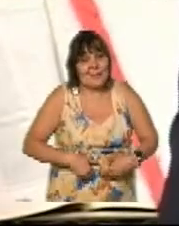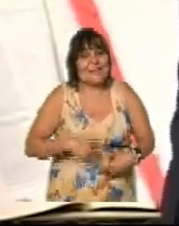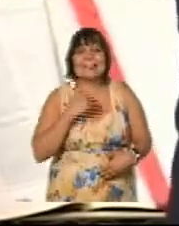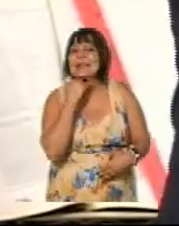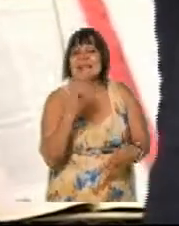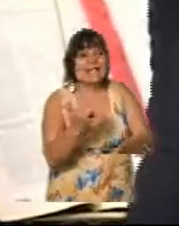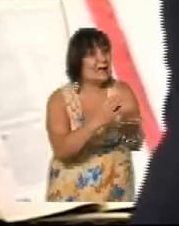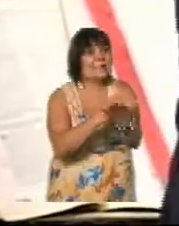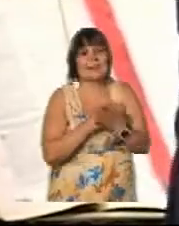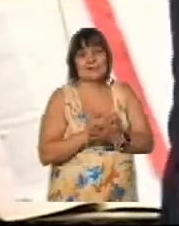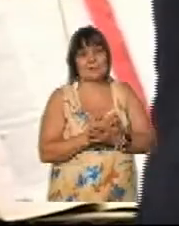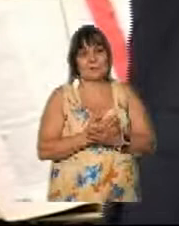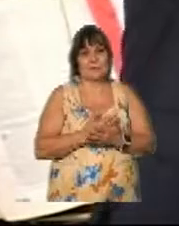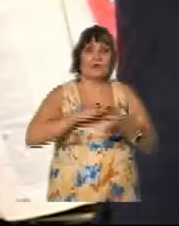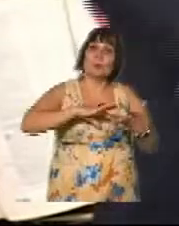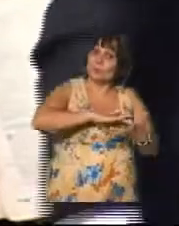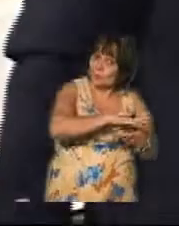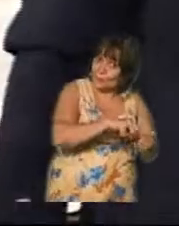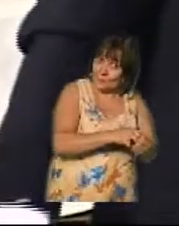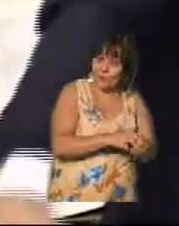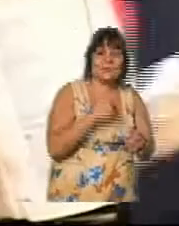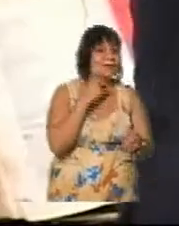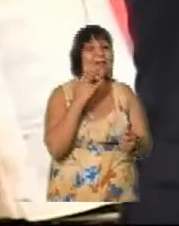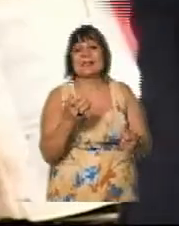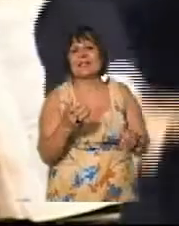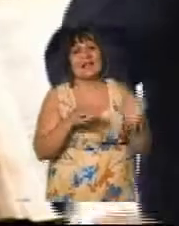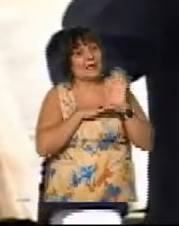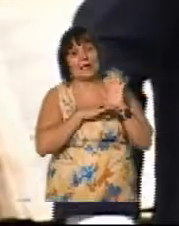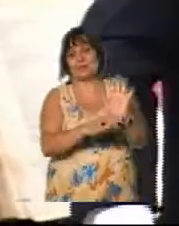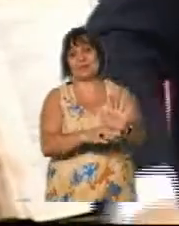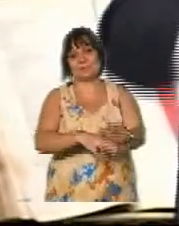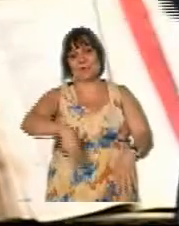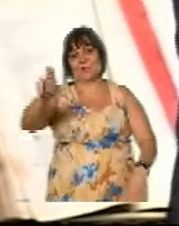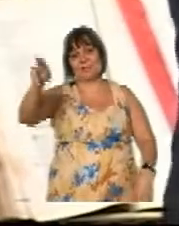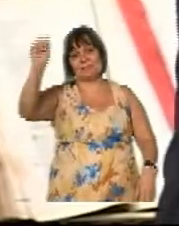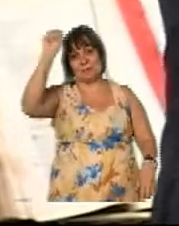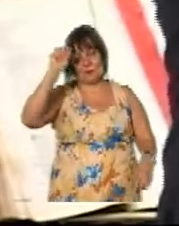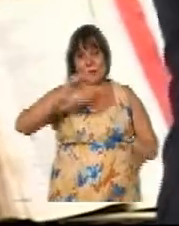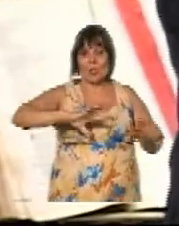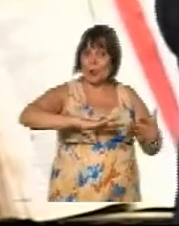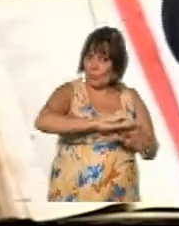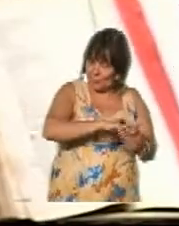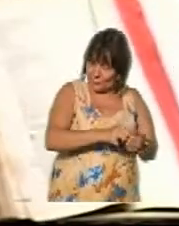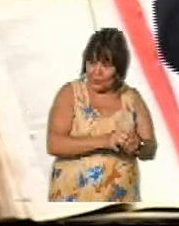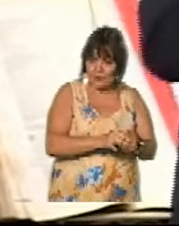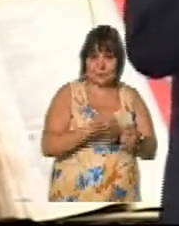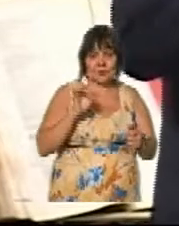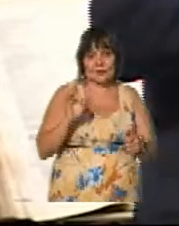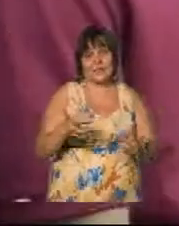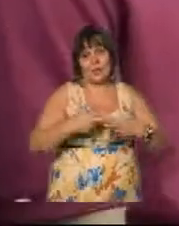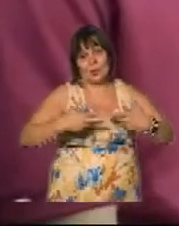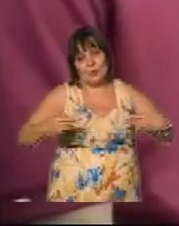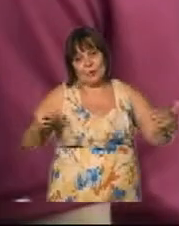me dá resposta, ninguém me ajuda. Irmão, no mundo ninguém te fará nada por você, nunca. No mundo quer nos tirar, não quer